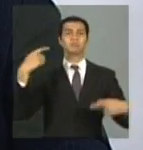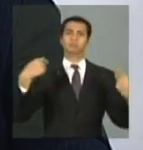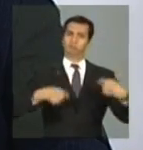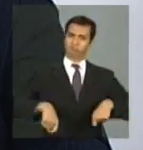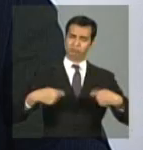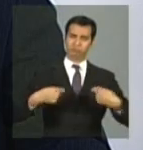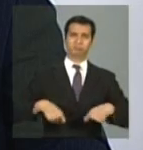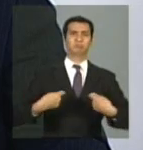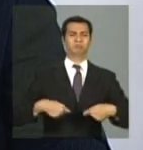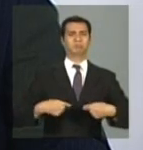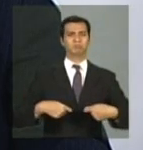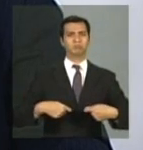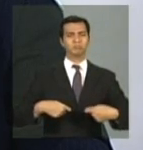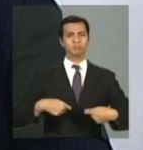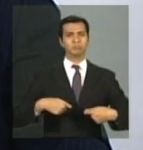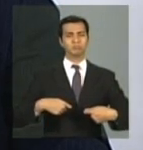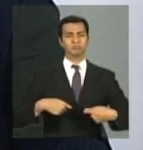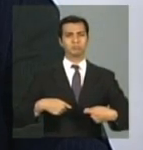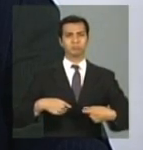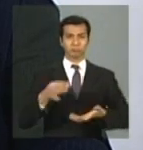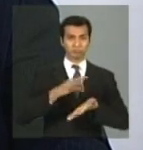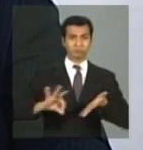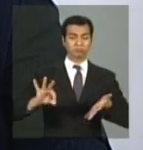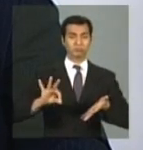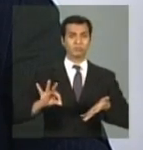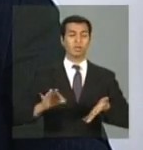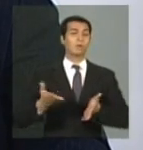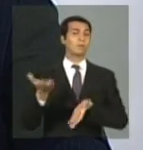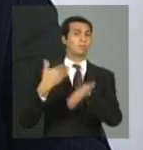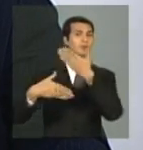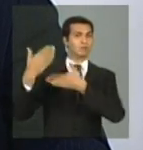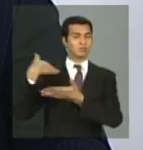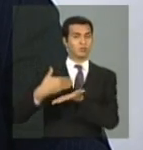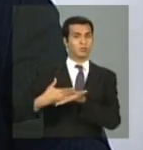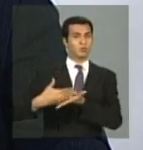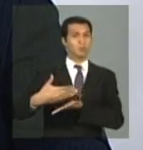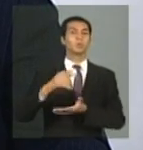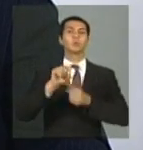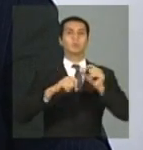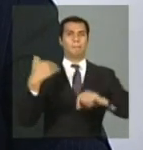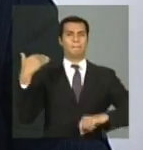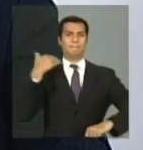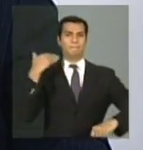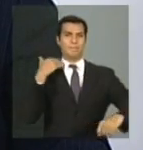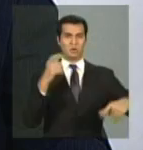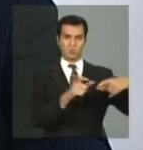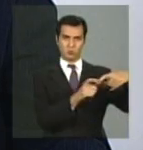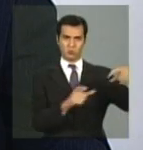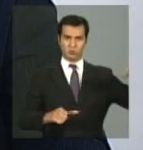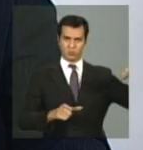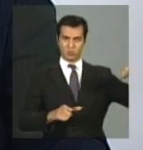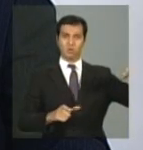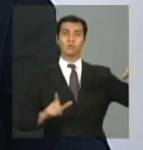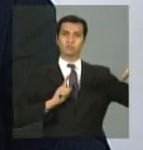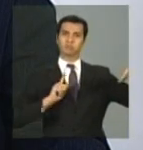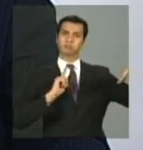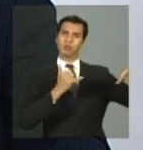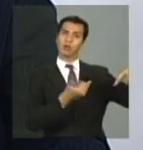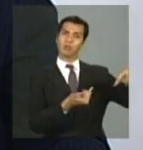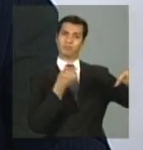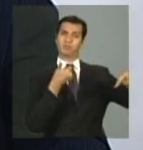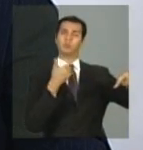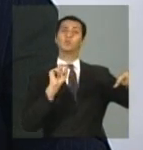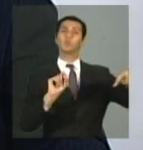seguinte, isso tudo começou com um recado no extrato dizendo, olha, beneficiário do Bolsa